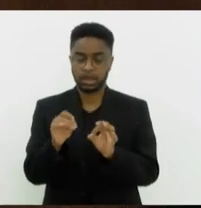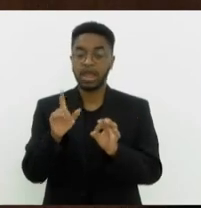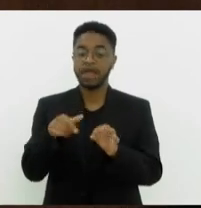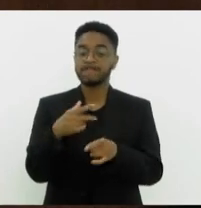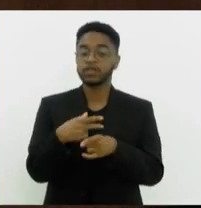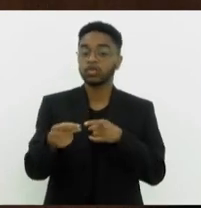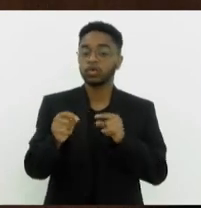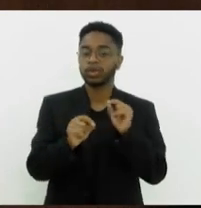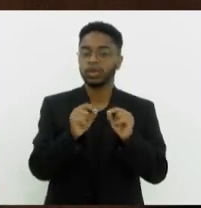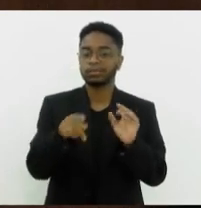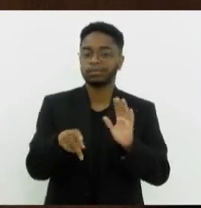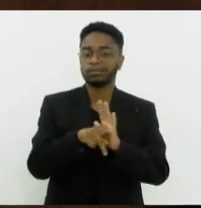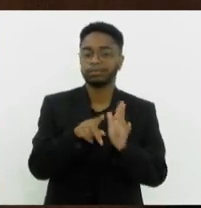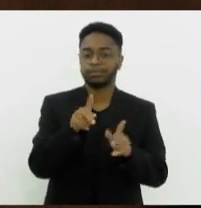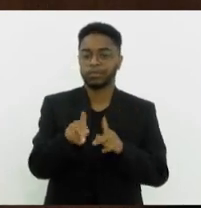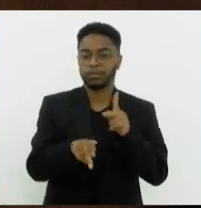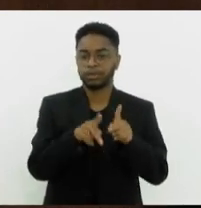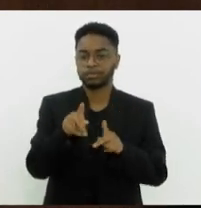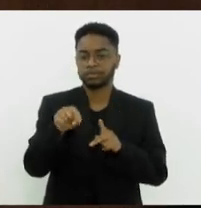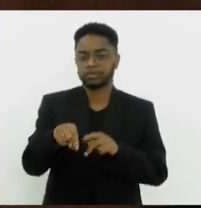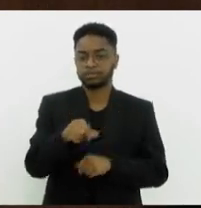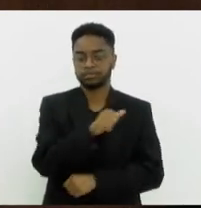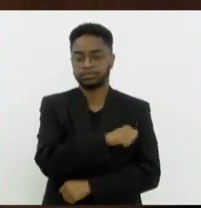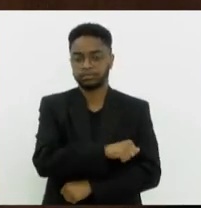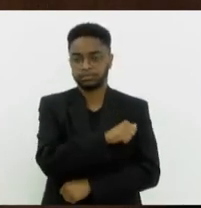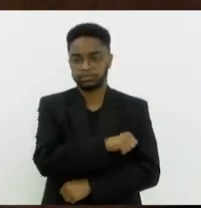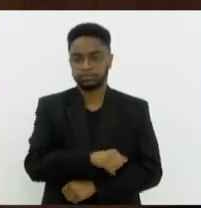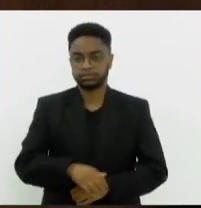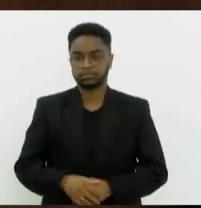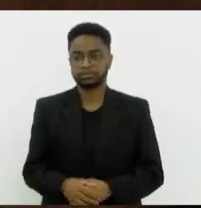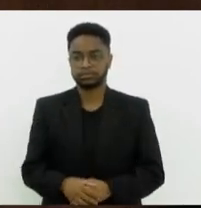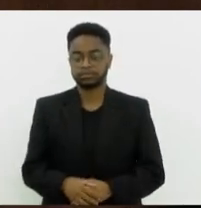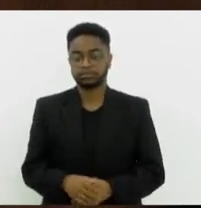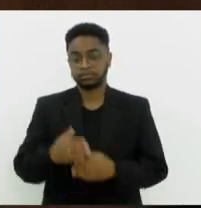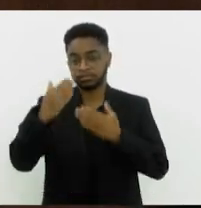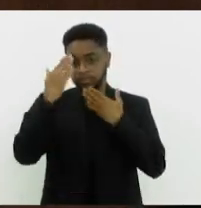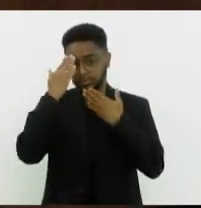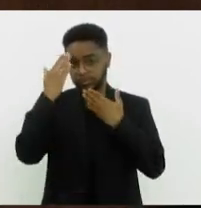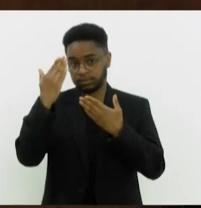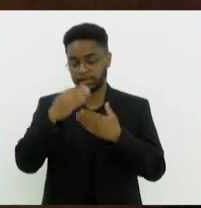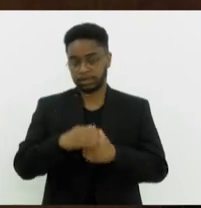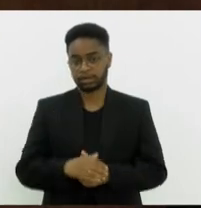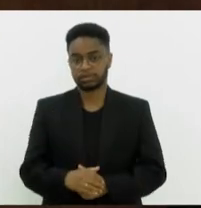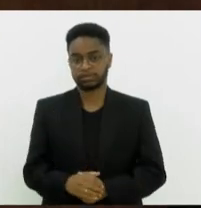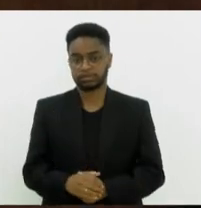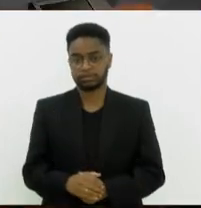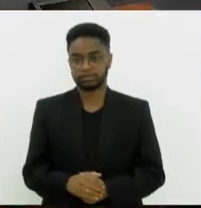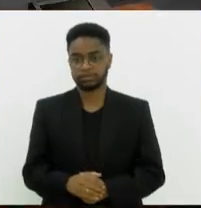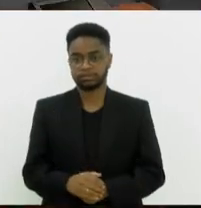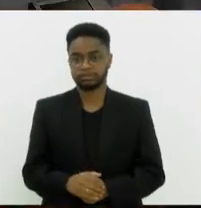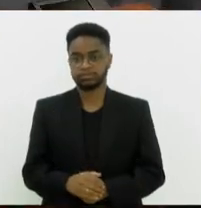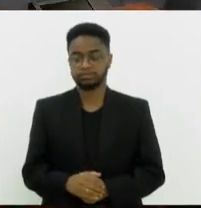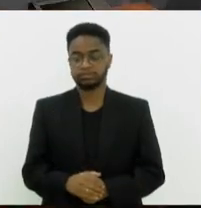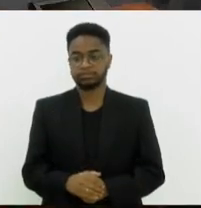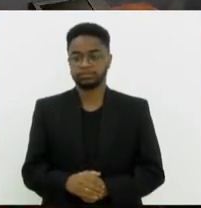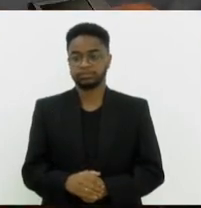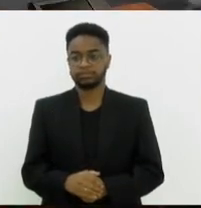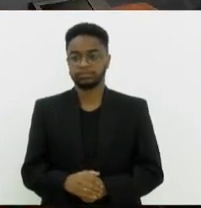da população do Estado do Rio de Janeiro. Muito obrigado.